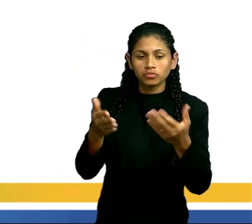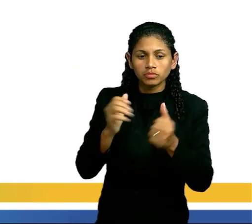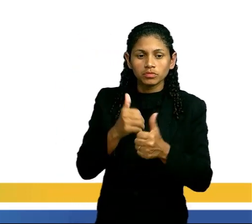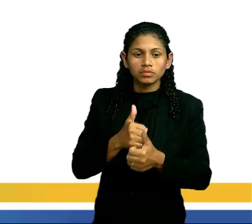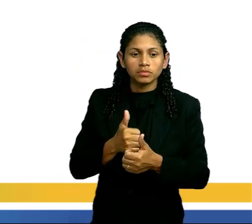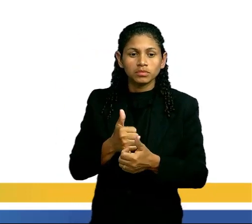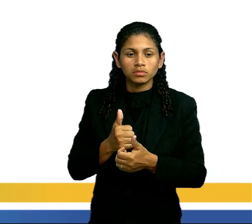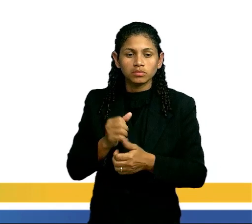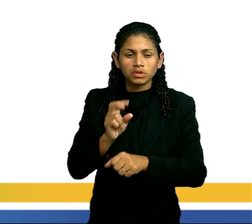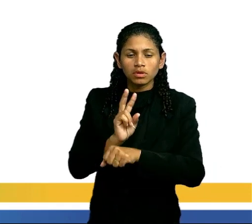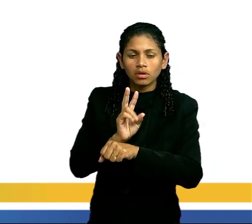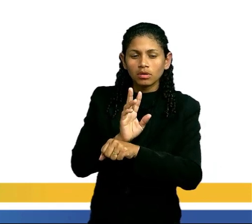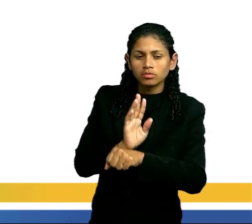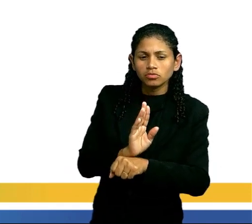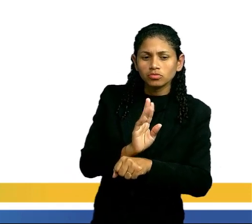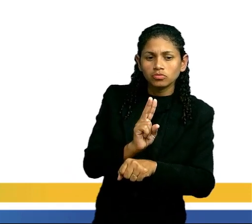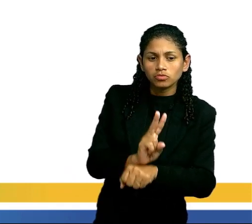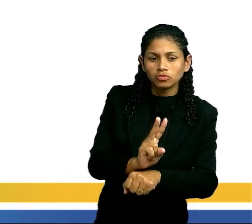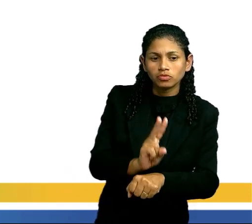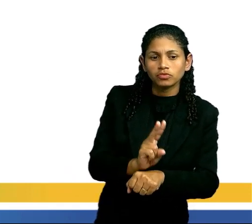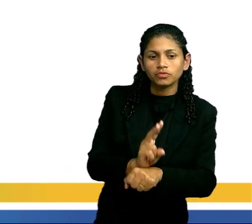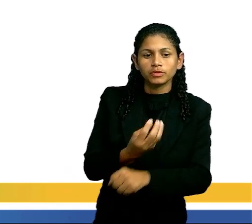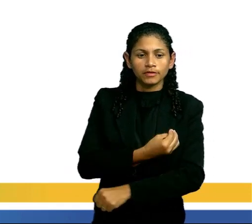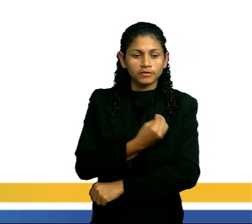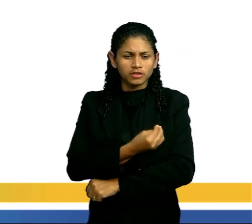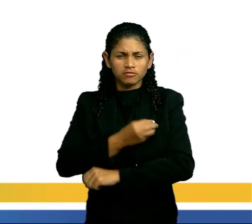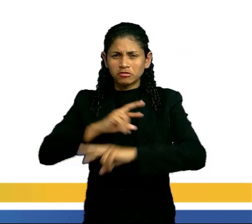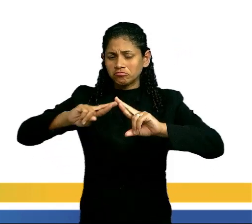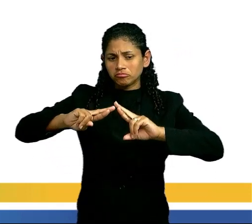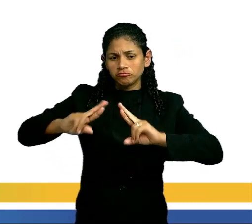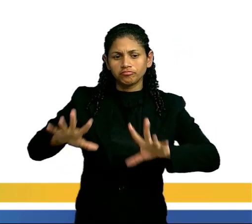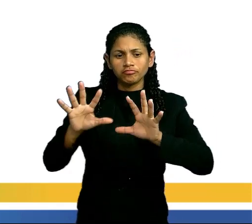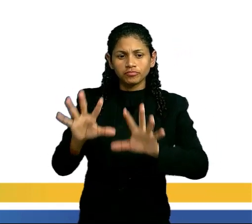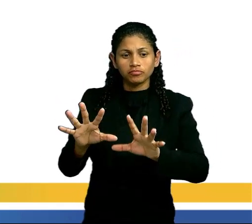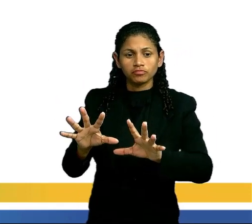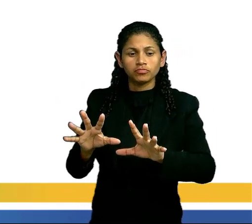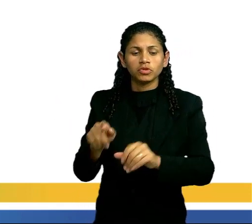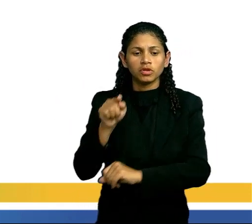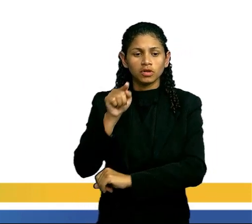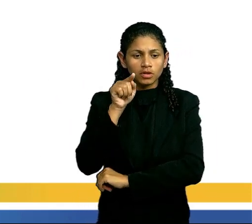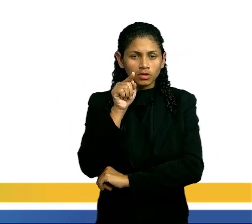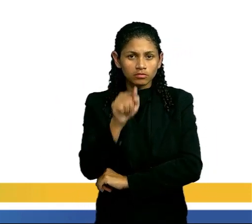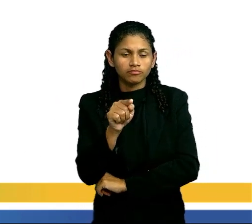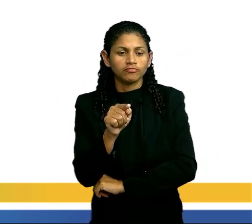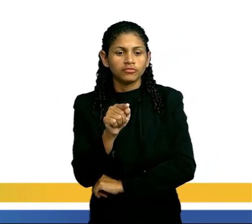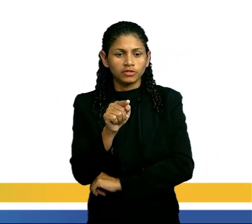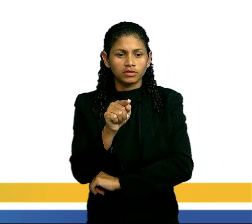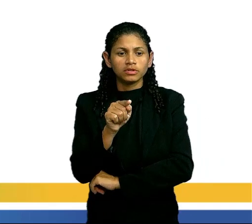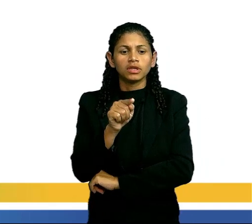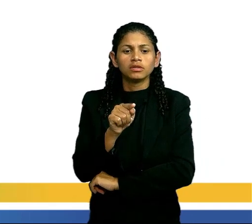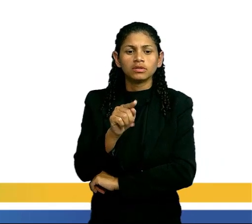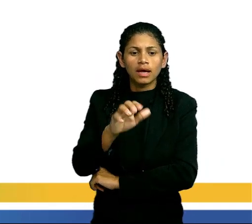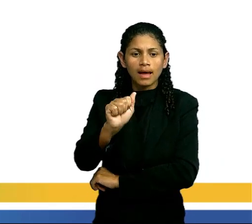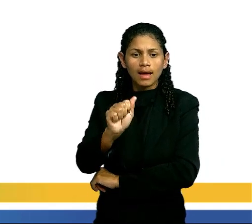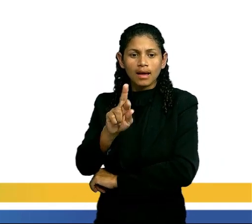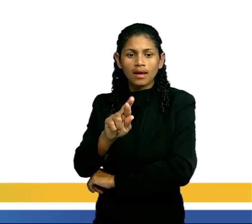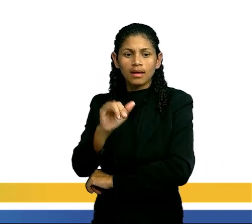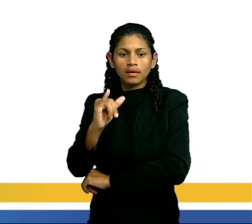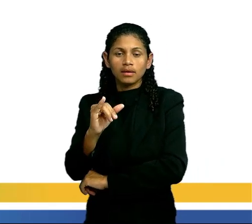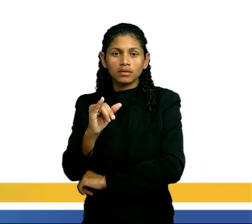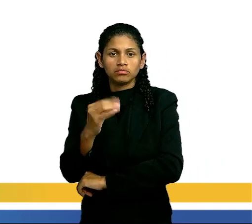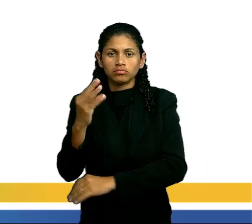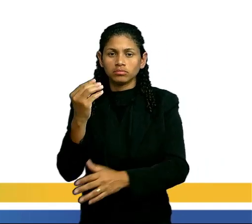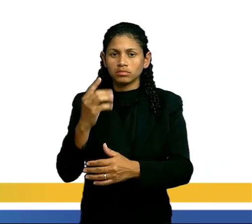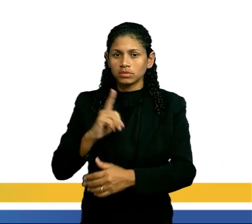rico para ninguém zombar de mim. Quanto a você da aristocracia, que tem dinheiro, mas